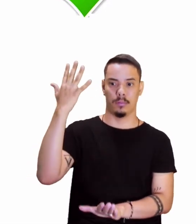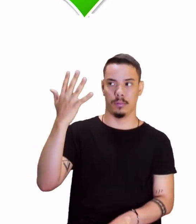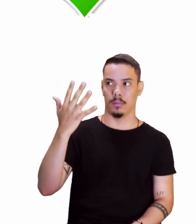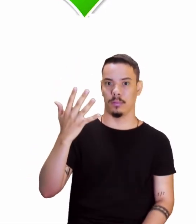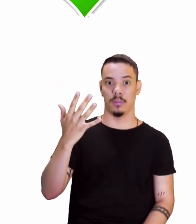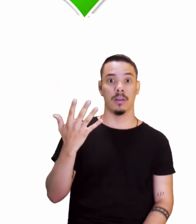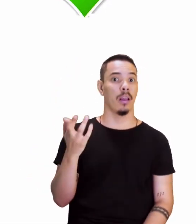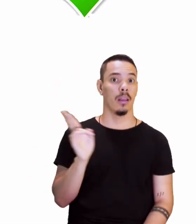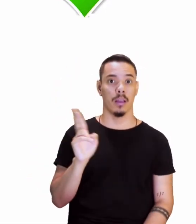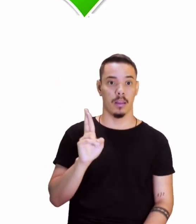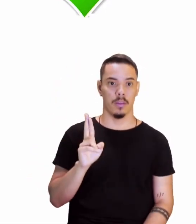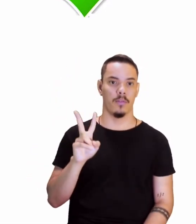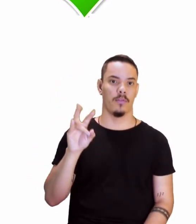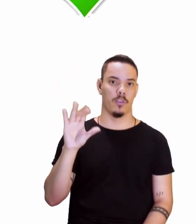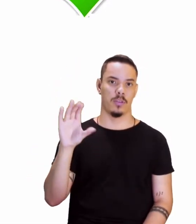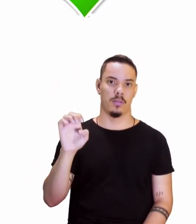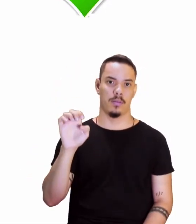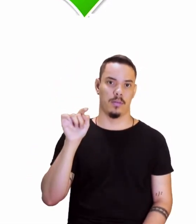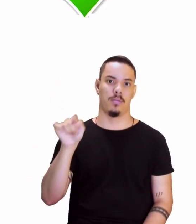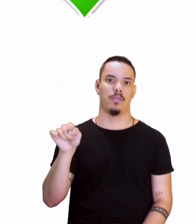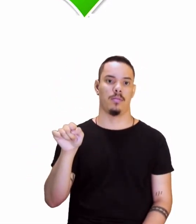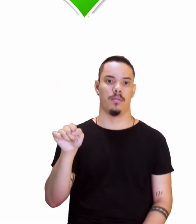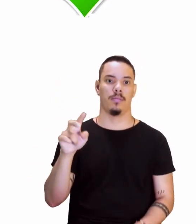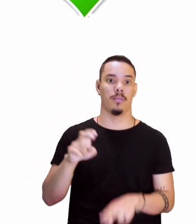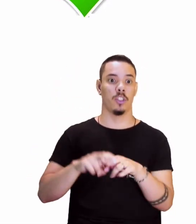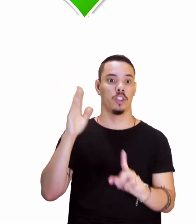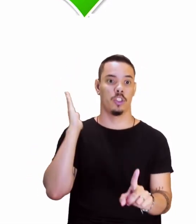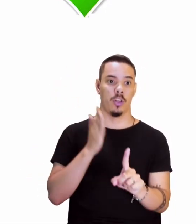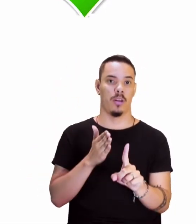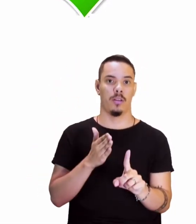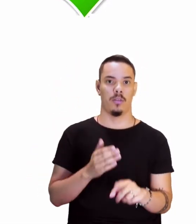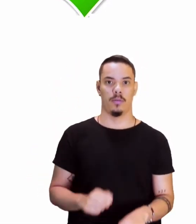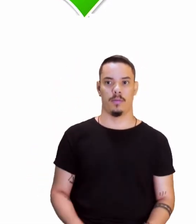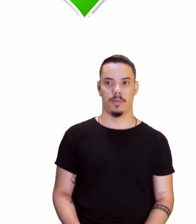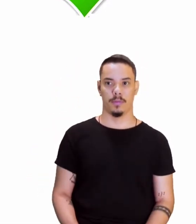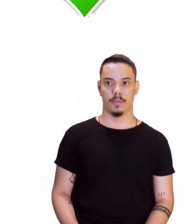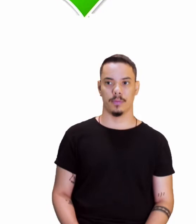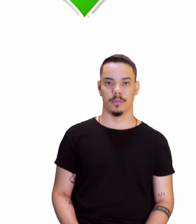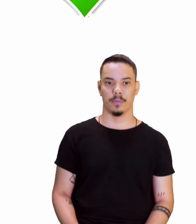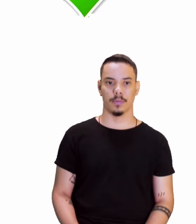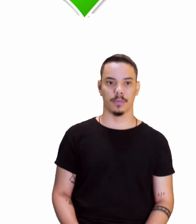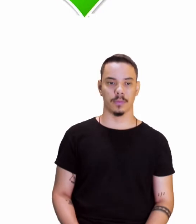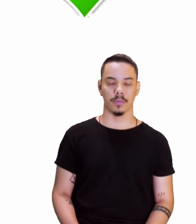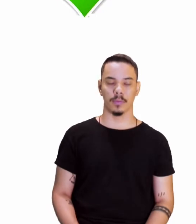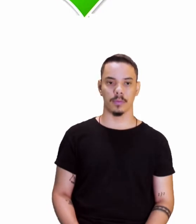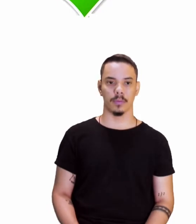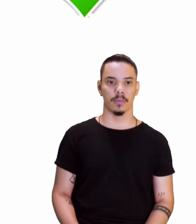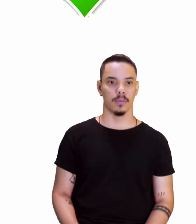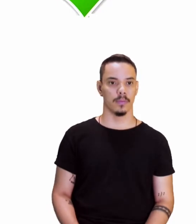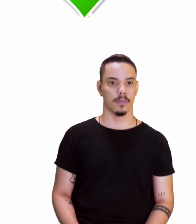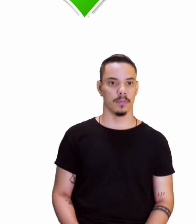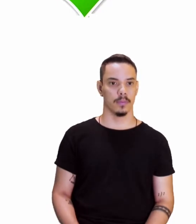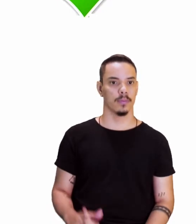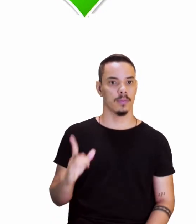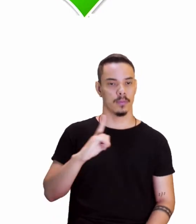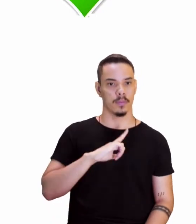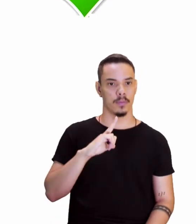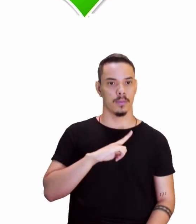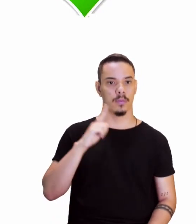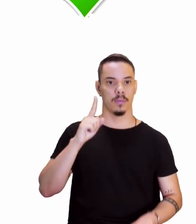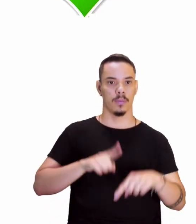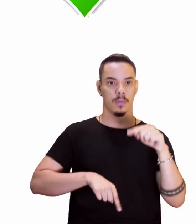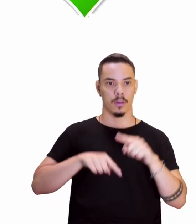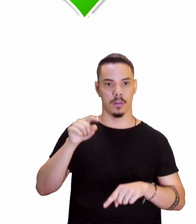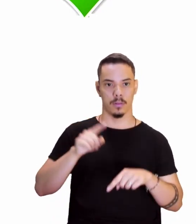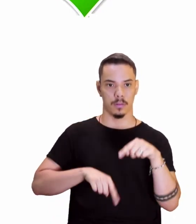Você. Ó, então, ó, foi direto. Então, verbo transitivo direto, tá? Aqui eu tenho o objeto direto